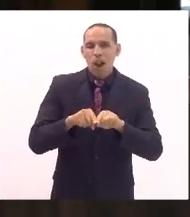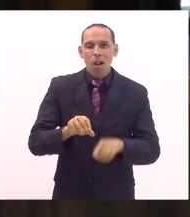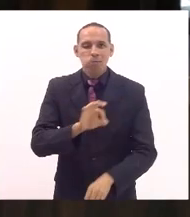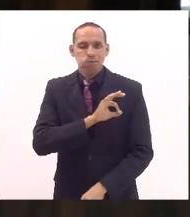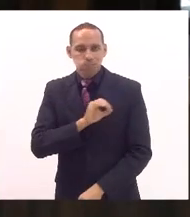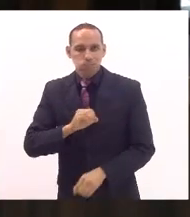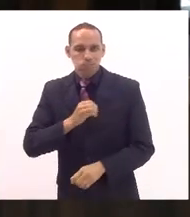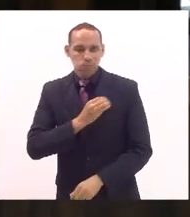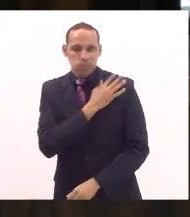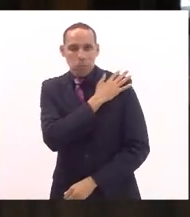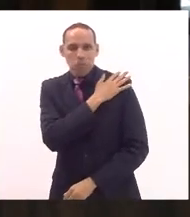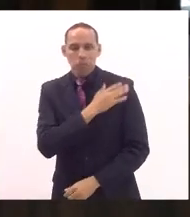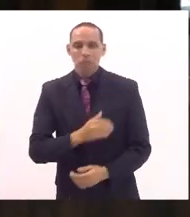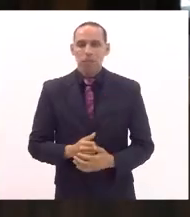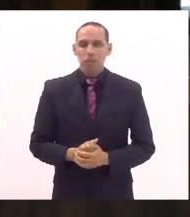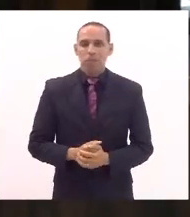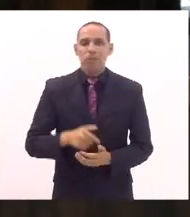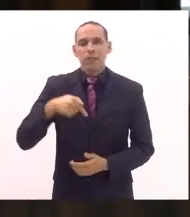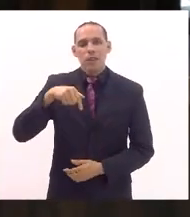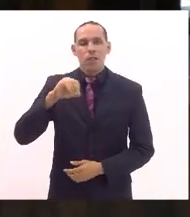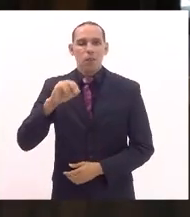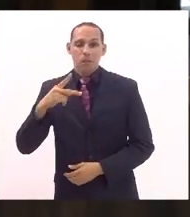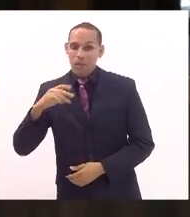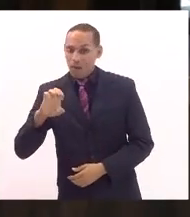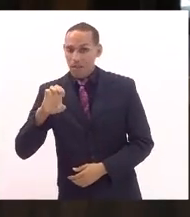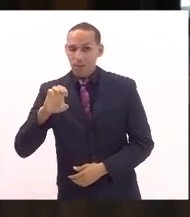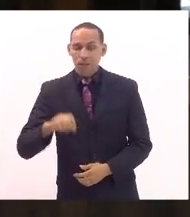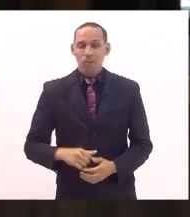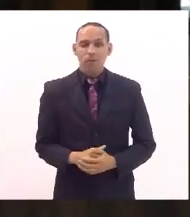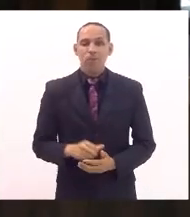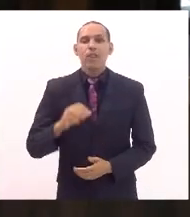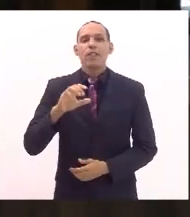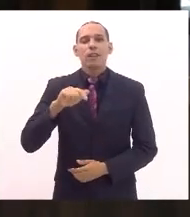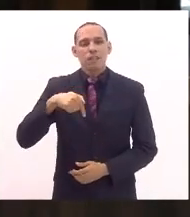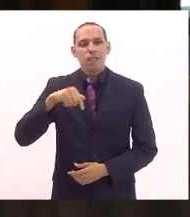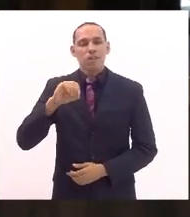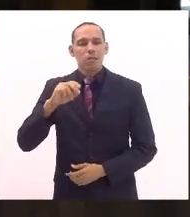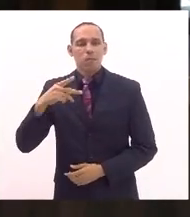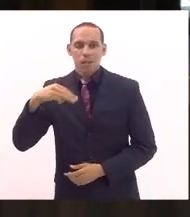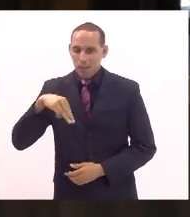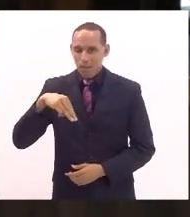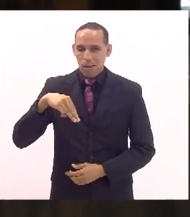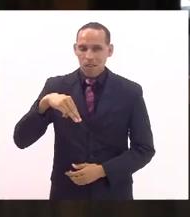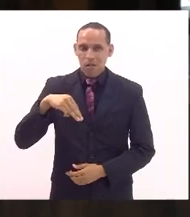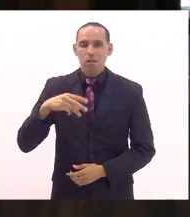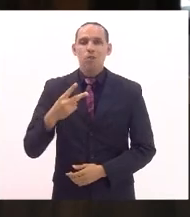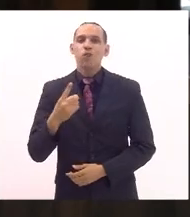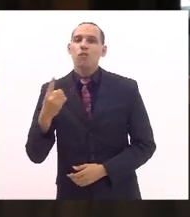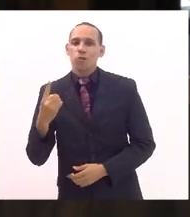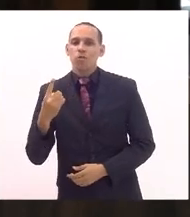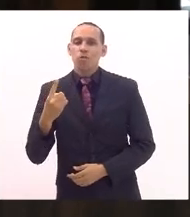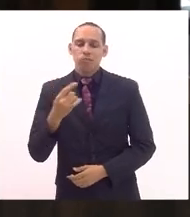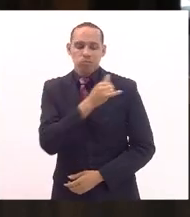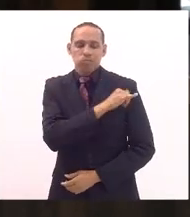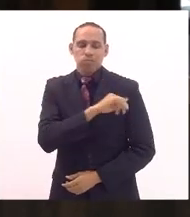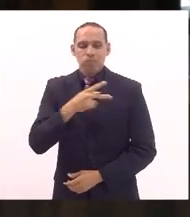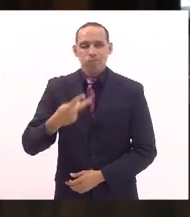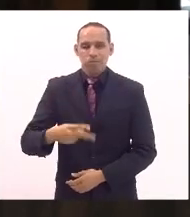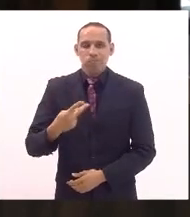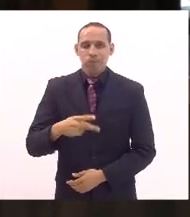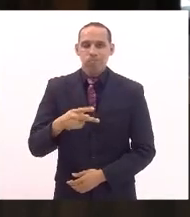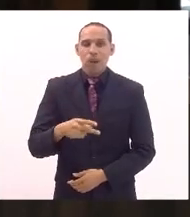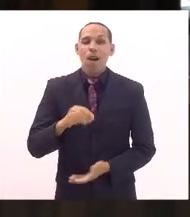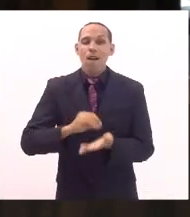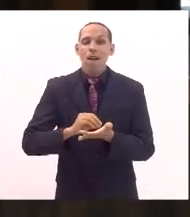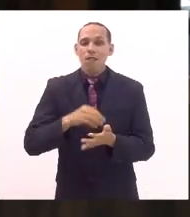militares que op que o pm21 no estado do Rio de Janeiro perdendo de pareceres das comissões